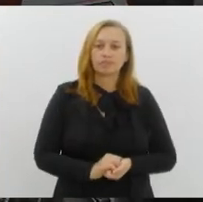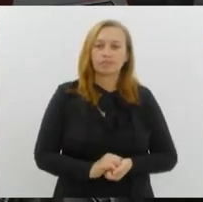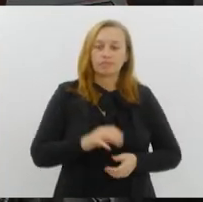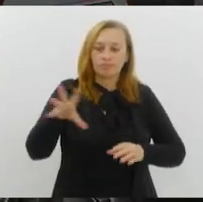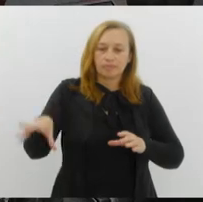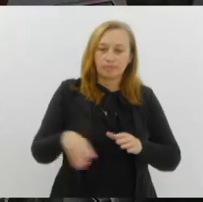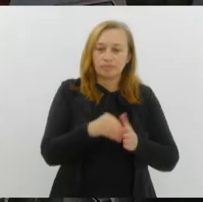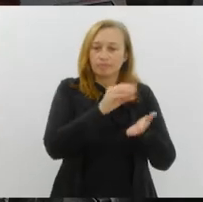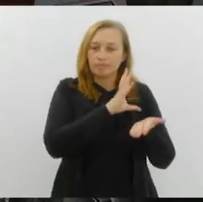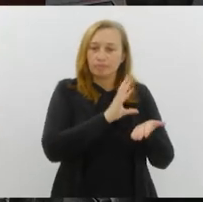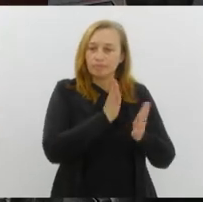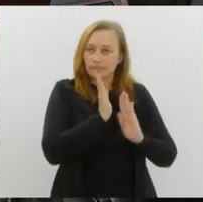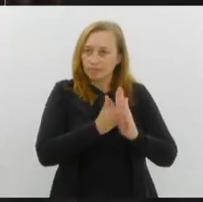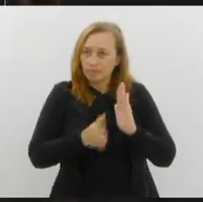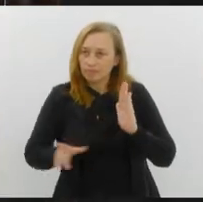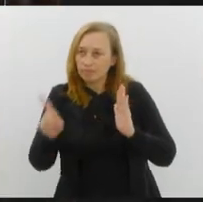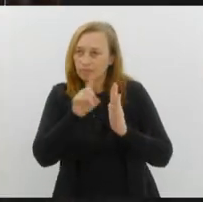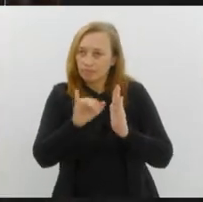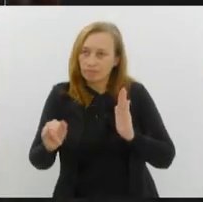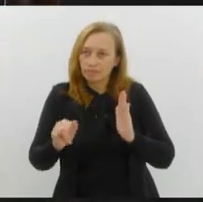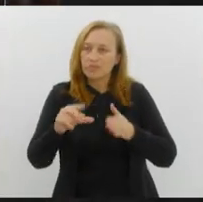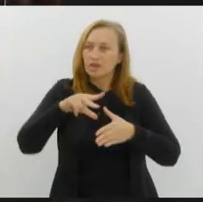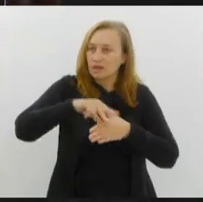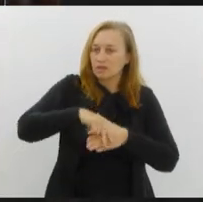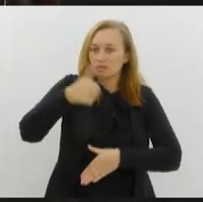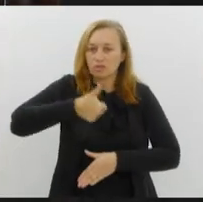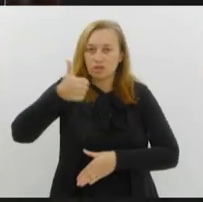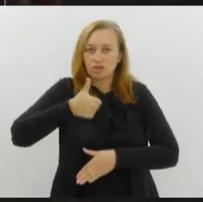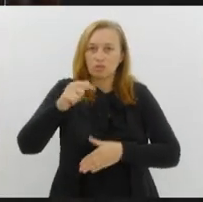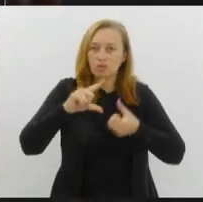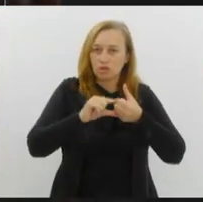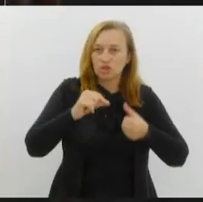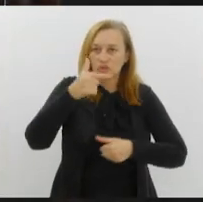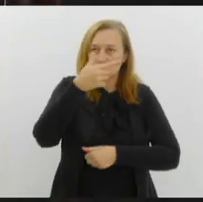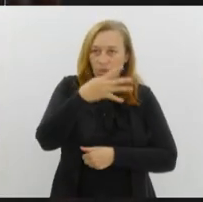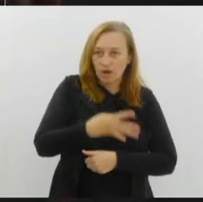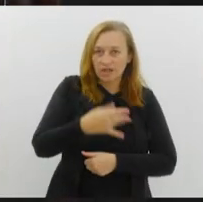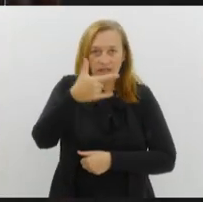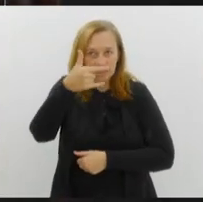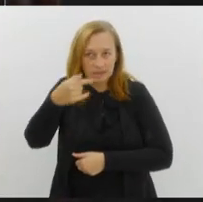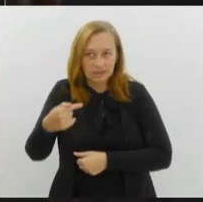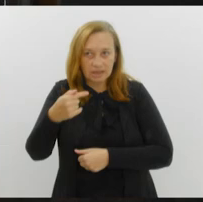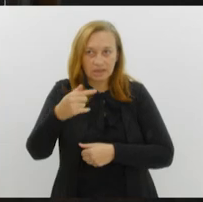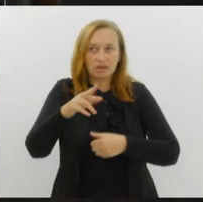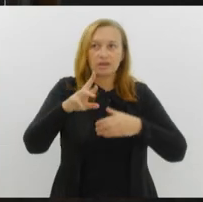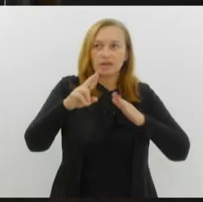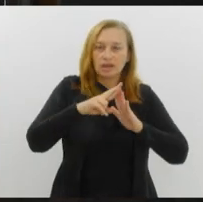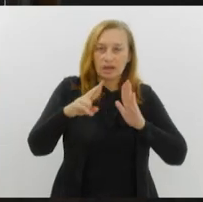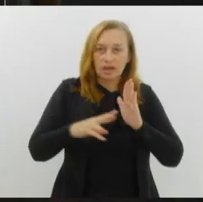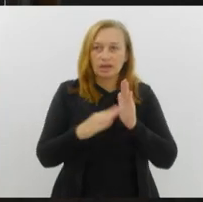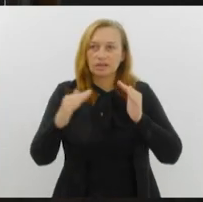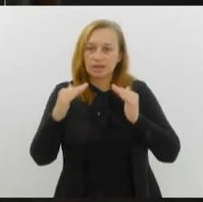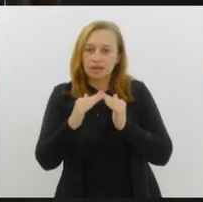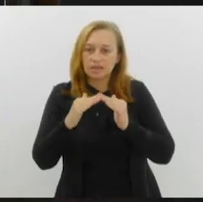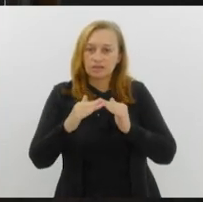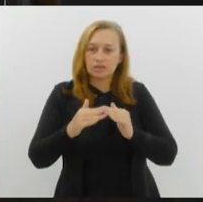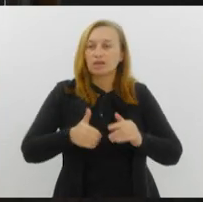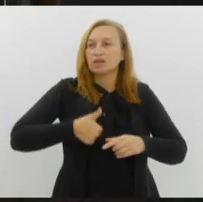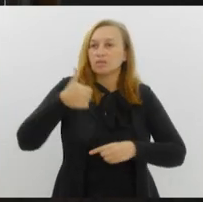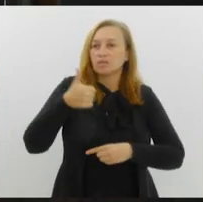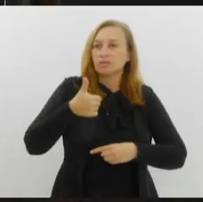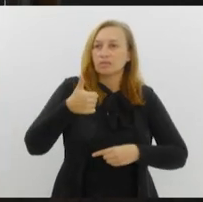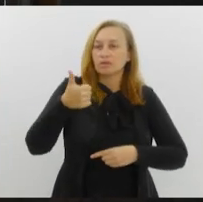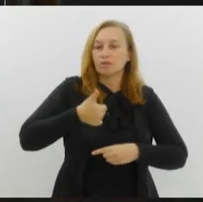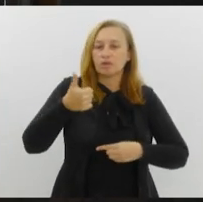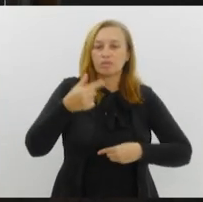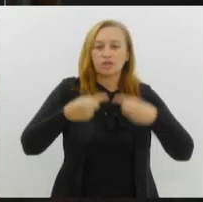incluído da ordem do dia, de acordo com o inciso 1º do artigo 47 do Regimento Interno, em tramitação ordinária,